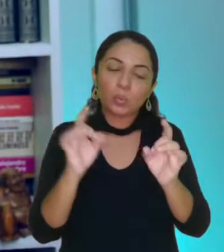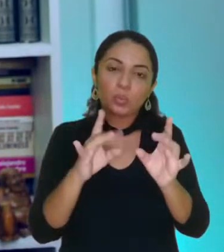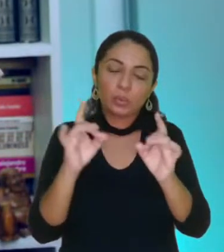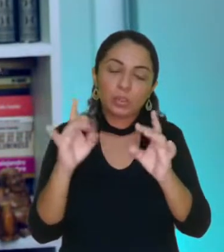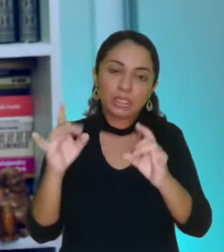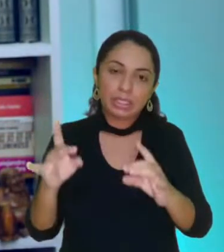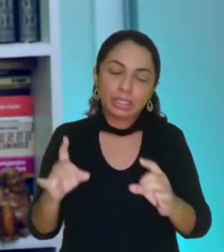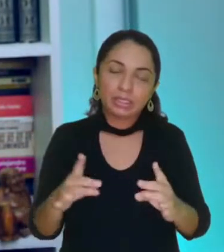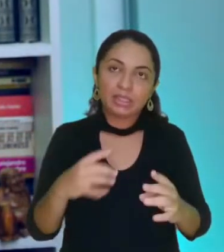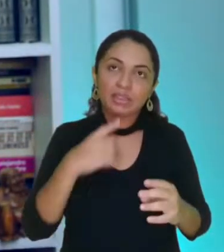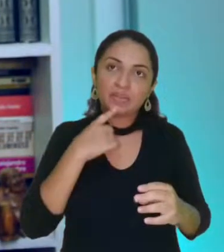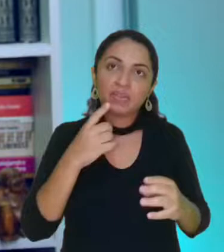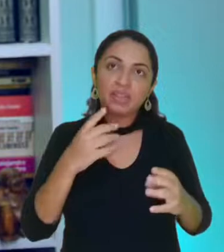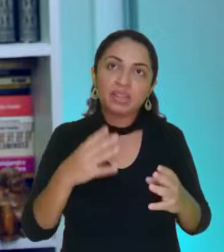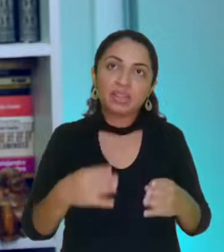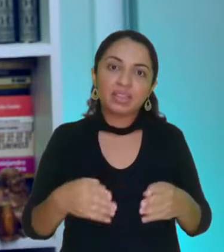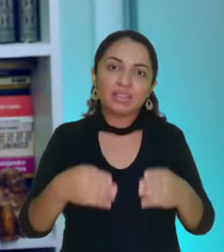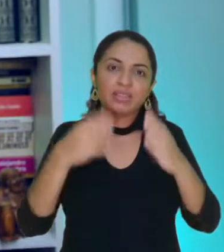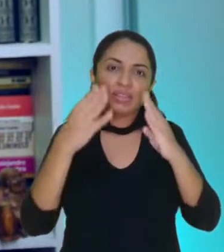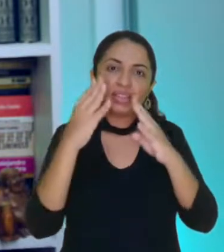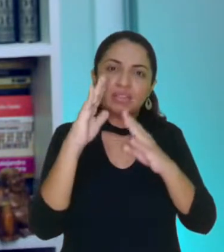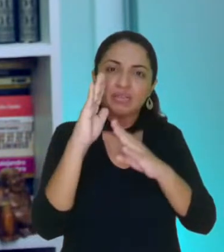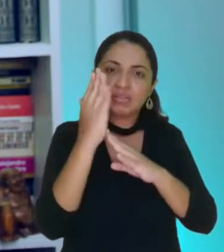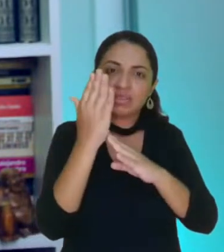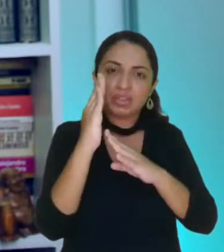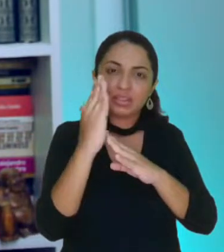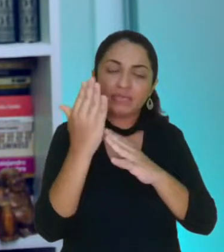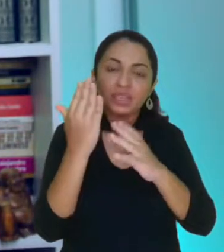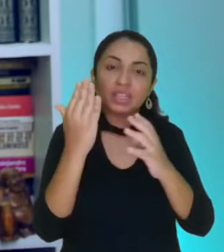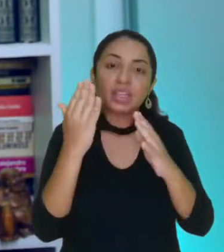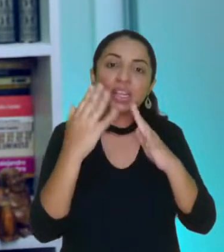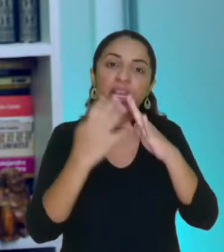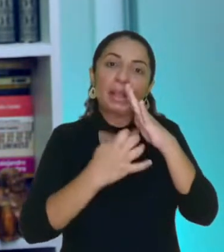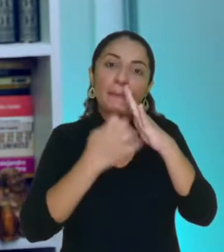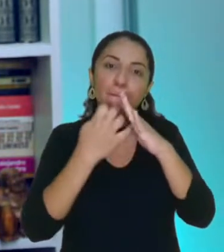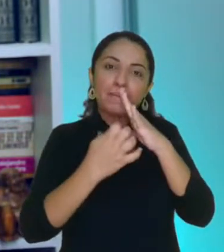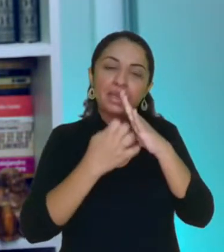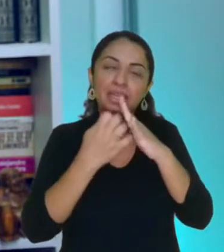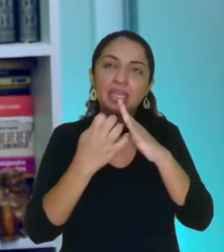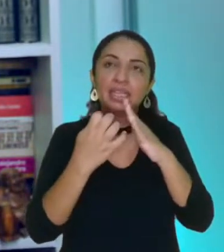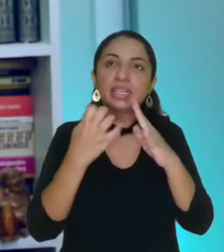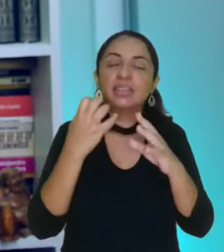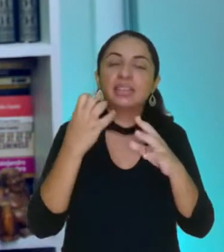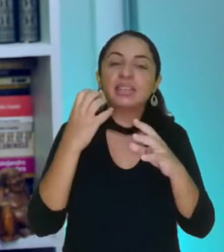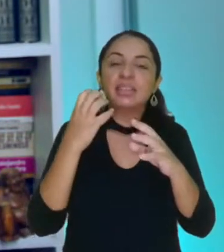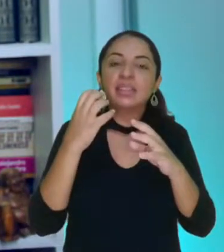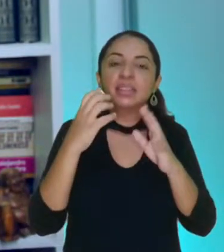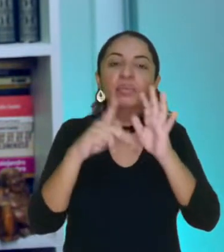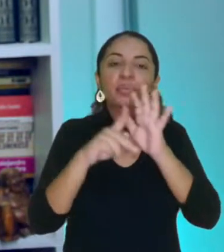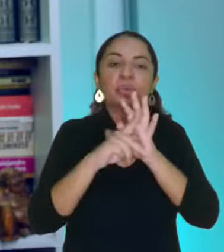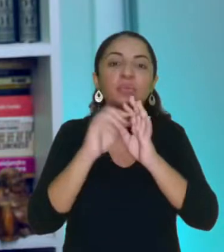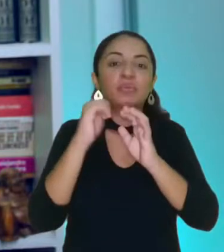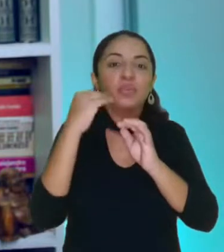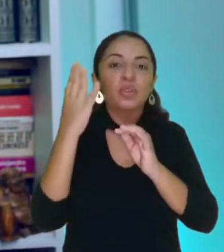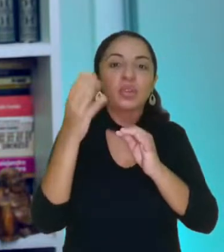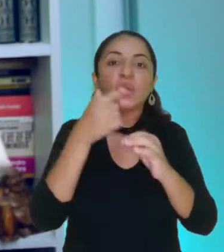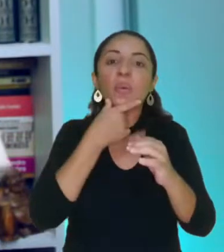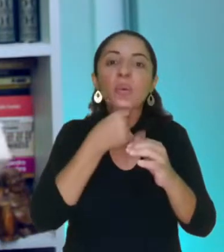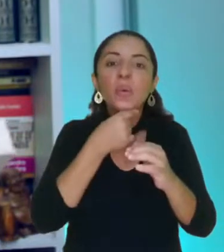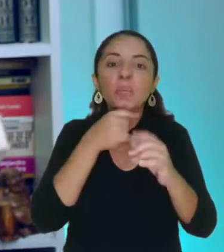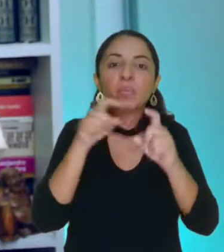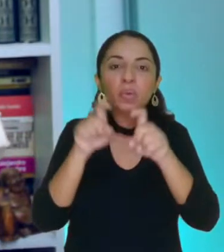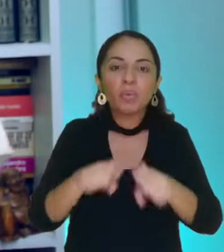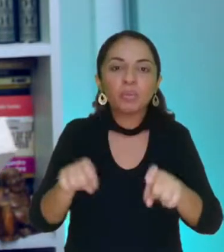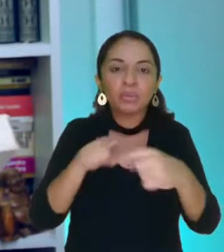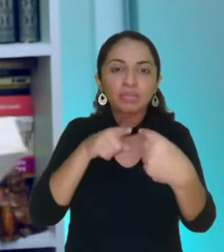Num esplêndido edifício de aço e vidro, sucursal parisiense de uma grande empresa multinacional com sede nos Estados Unidos, o homem e o computador